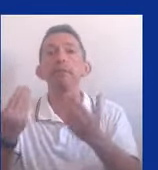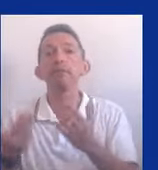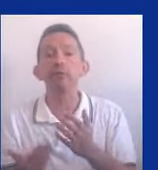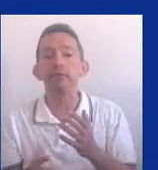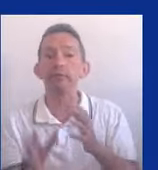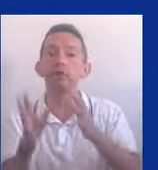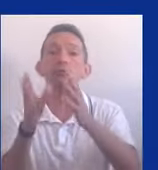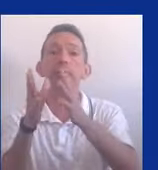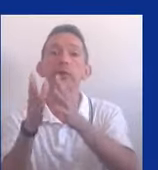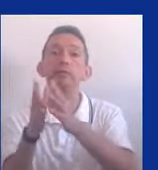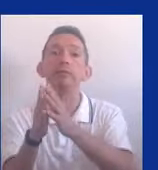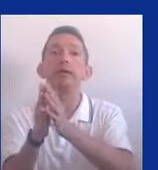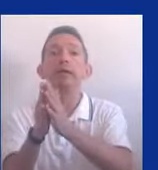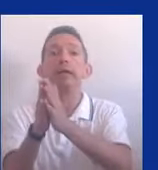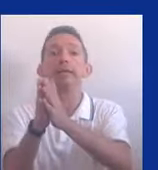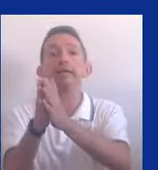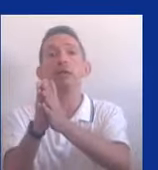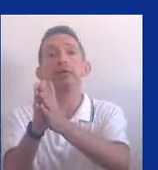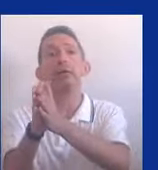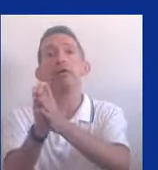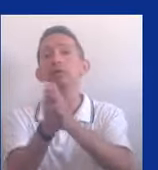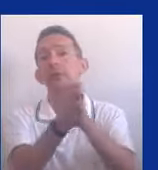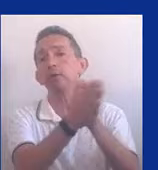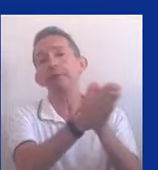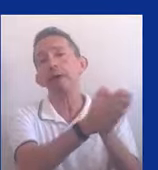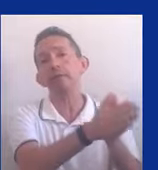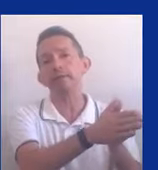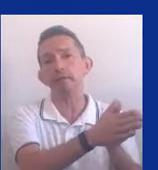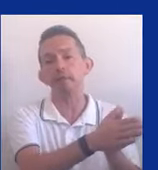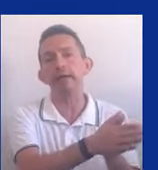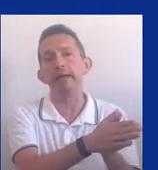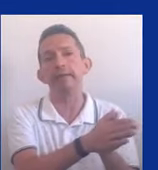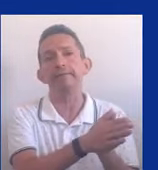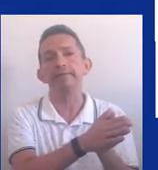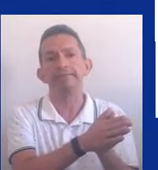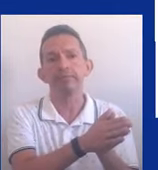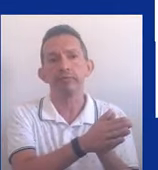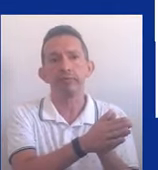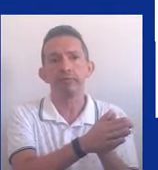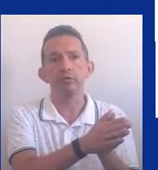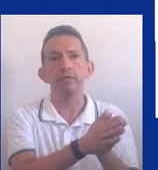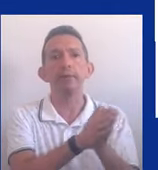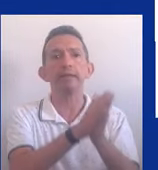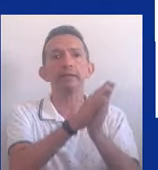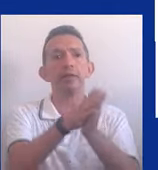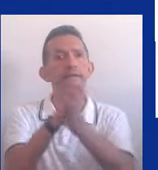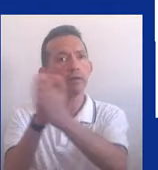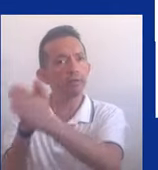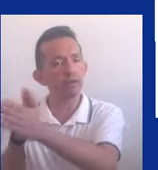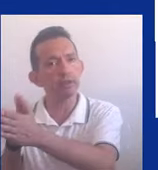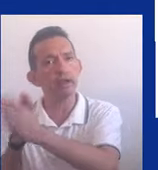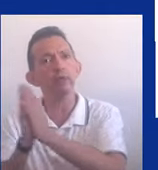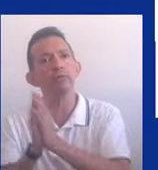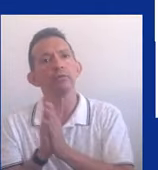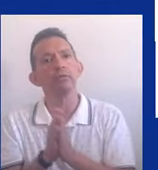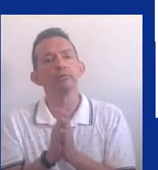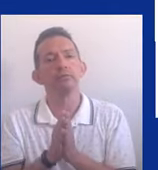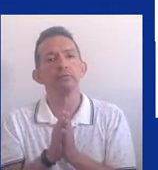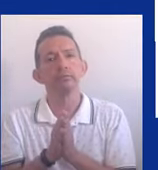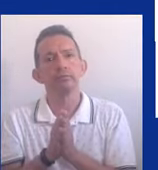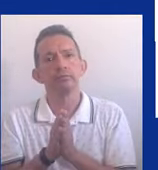características específicas. Assim como, por exemplo, em célula animal eu não tenho parede celular. Eu vou ter parede celular em célula